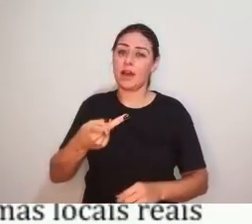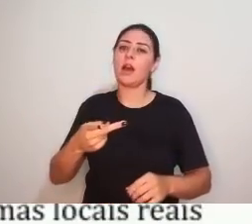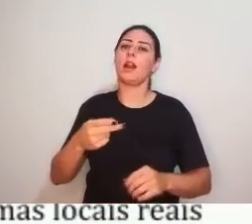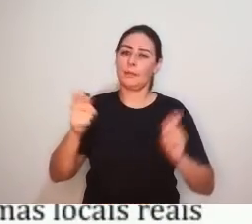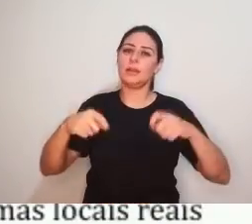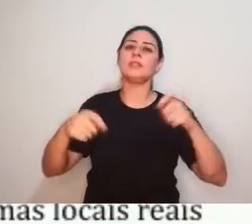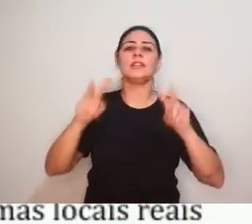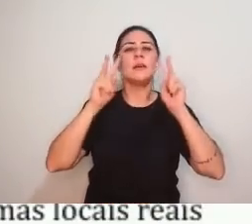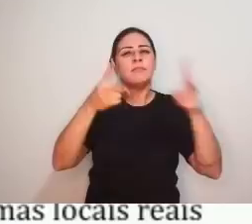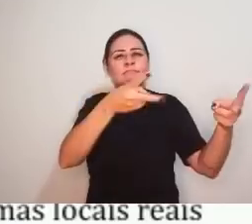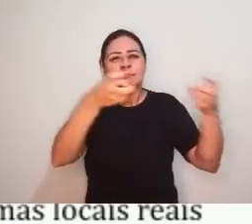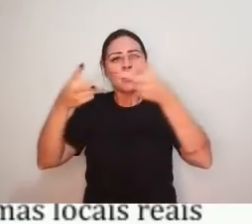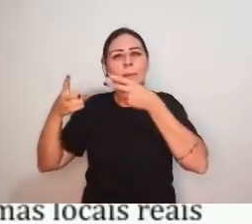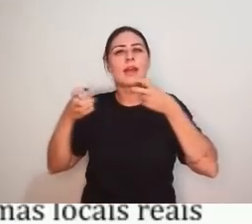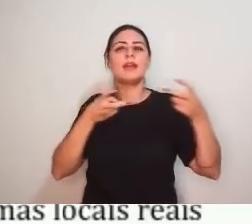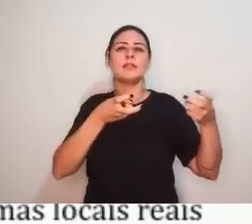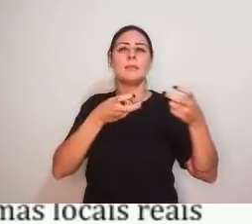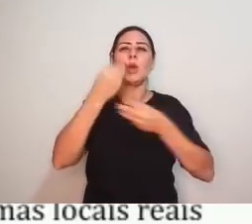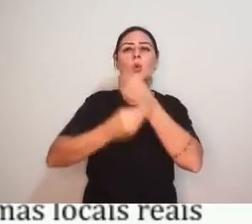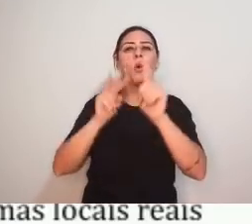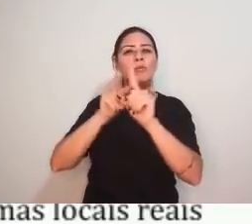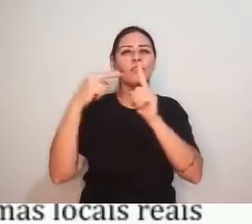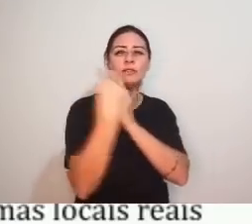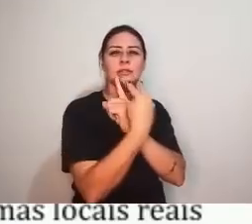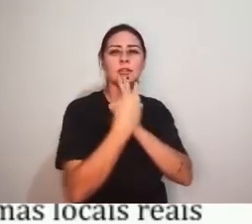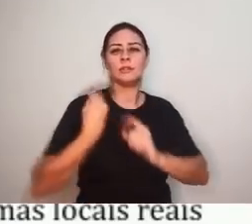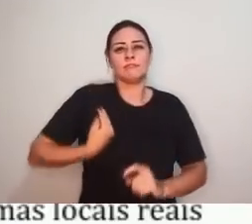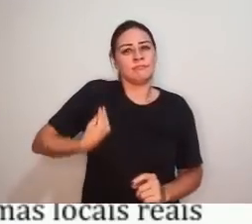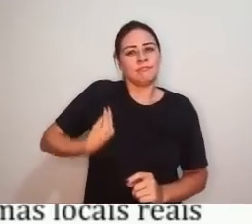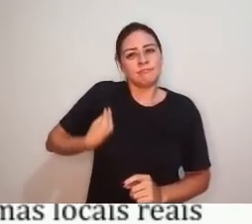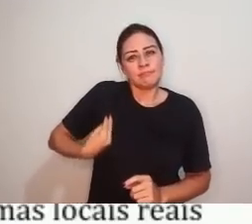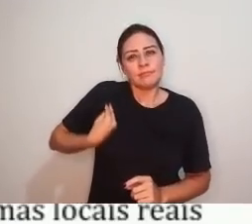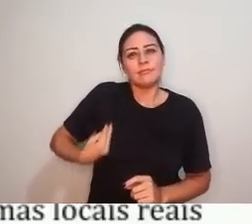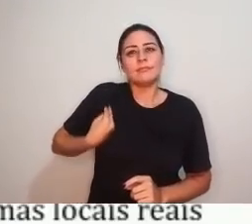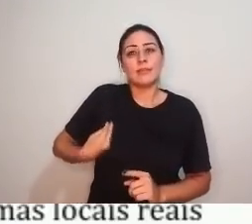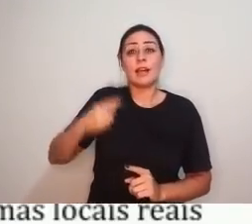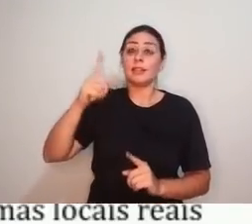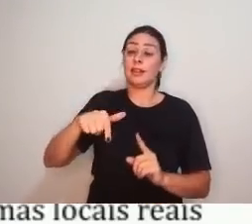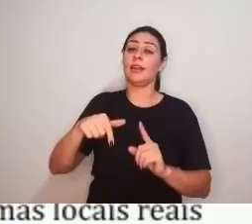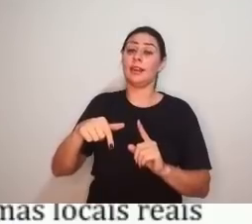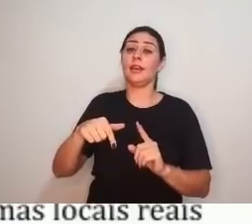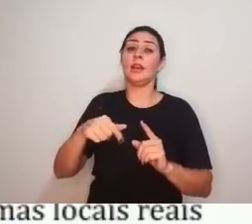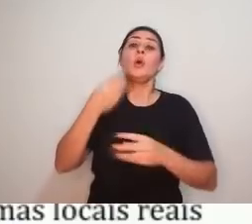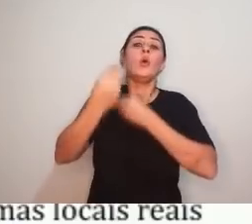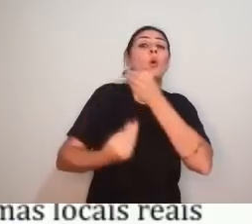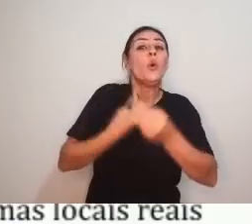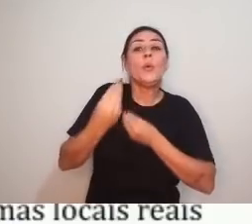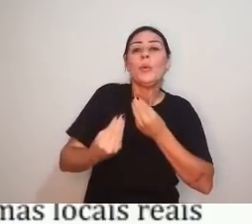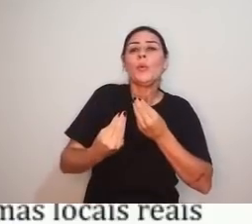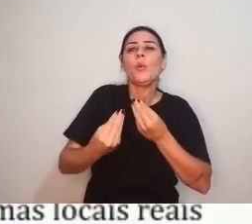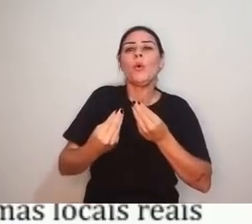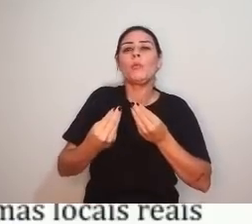essa realidade como tem que ser. Ou seja, revelar aquele fazer social como um fazer social